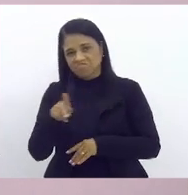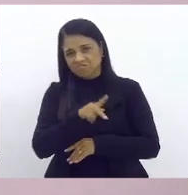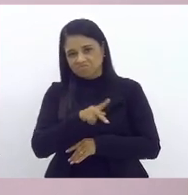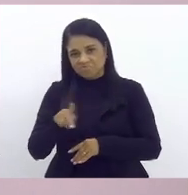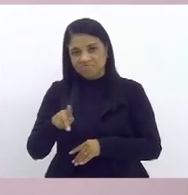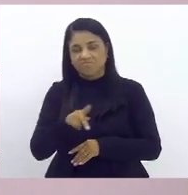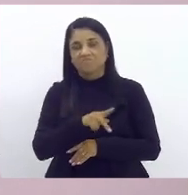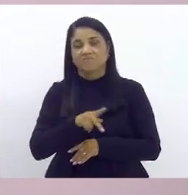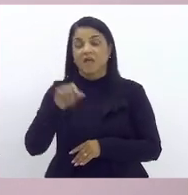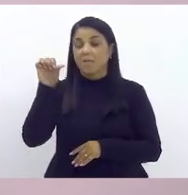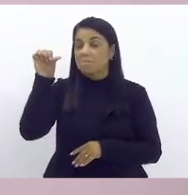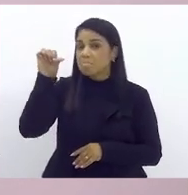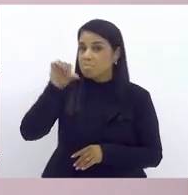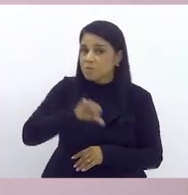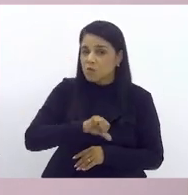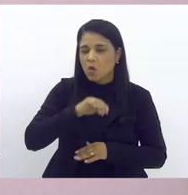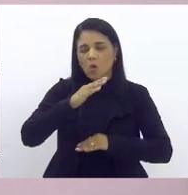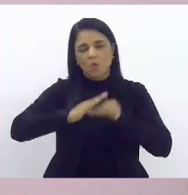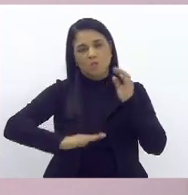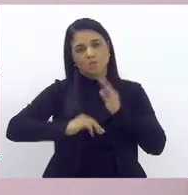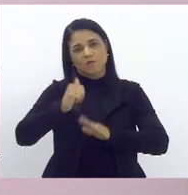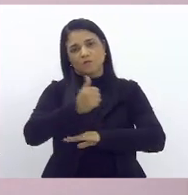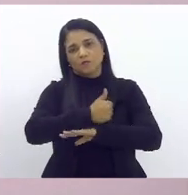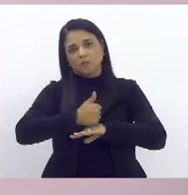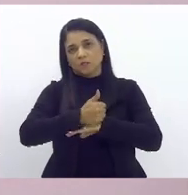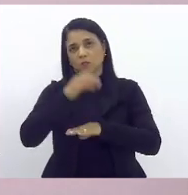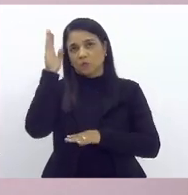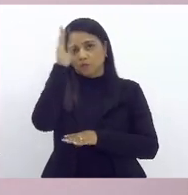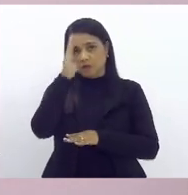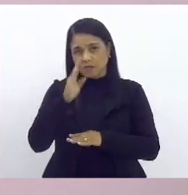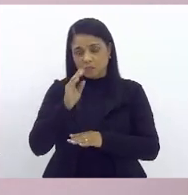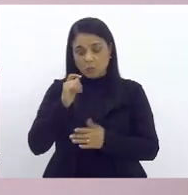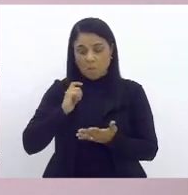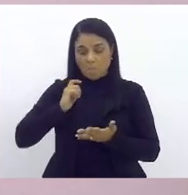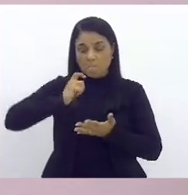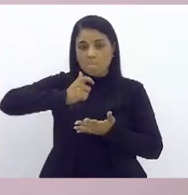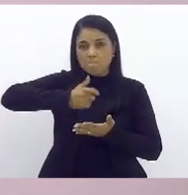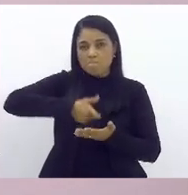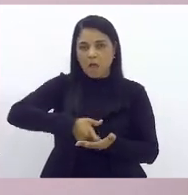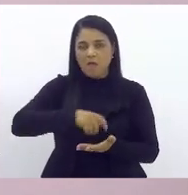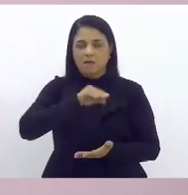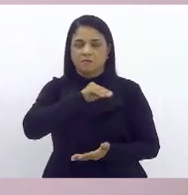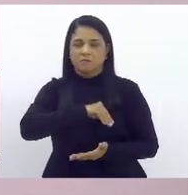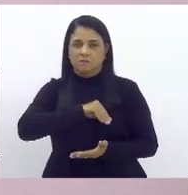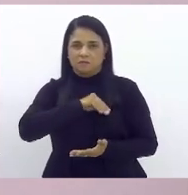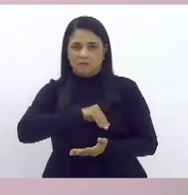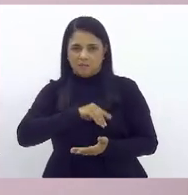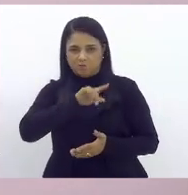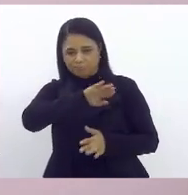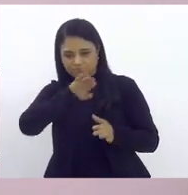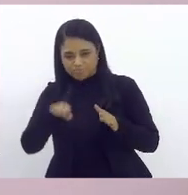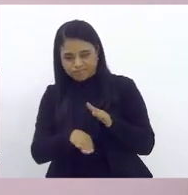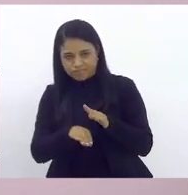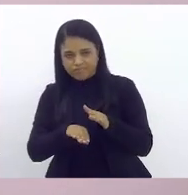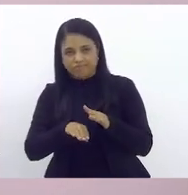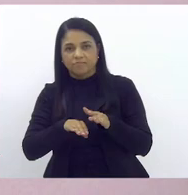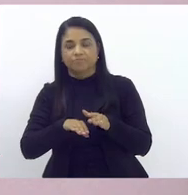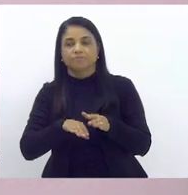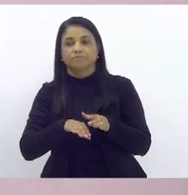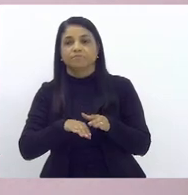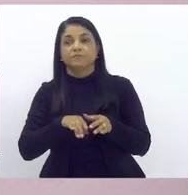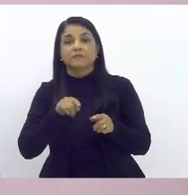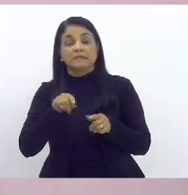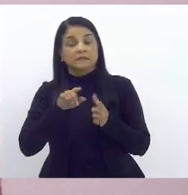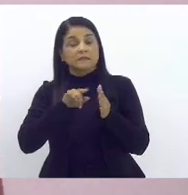entre a pior profissão do Brasil de reconhecimento salarial. Mas essa pesquisa ela traz algo